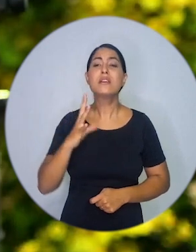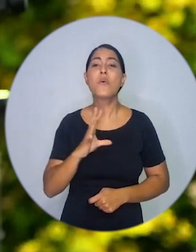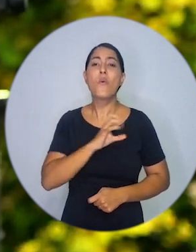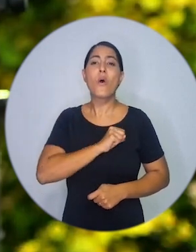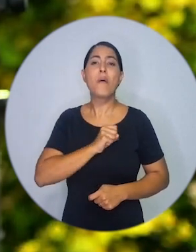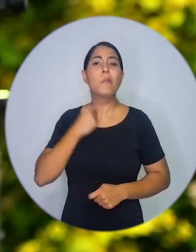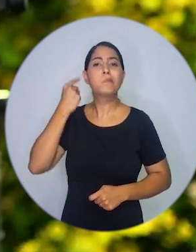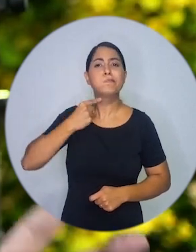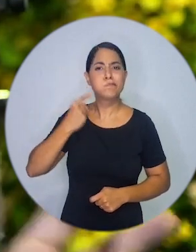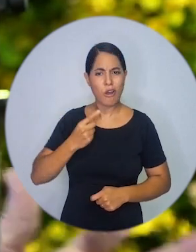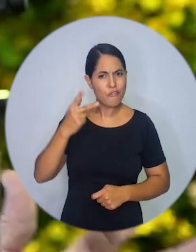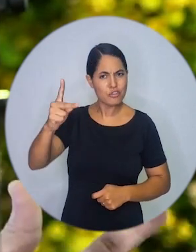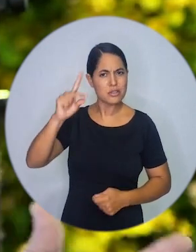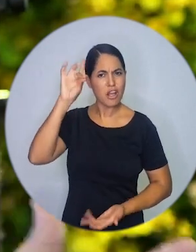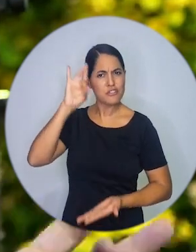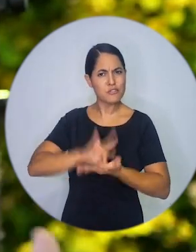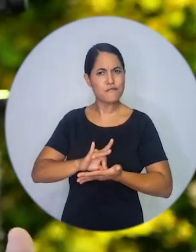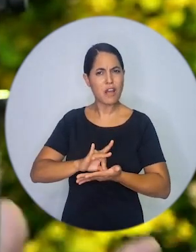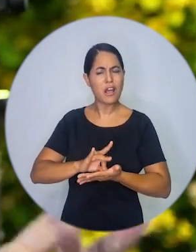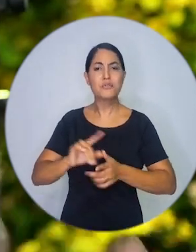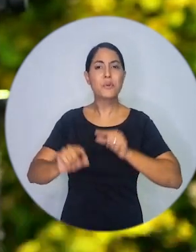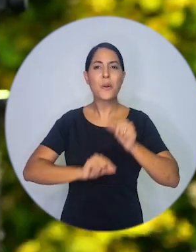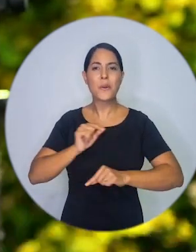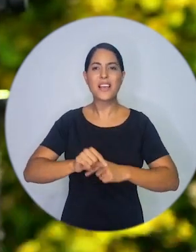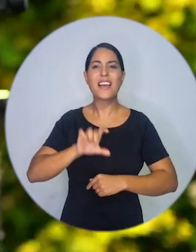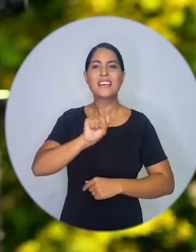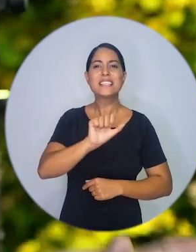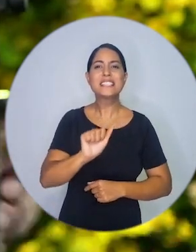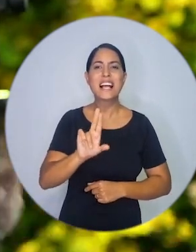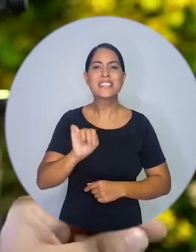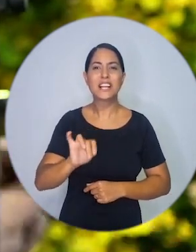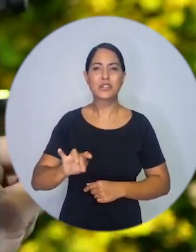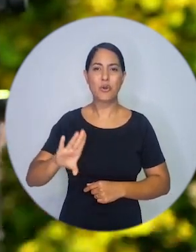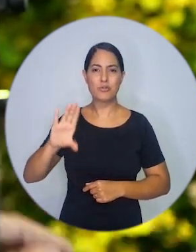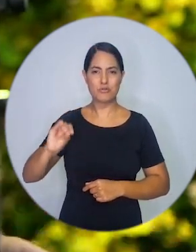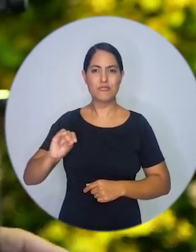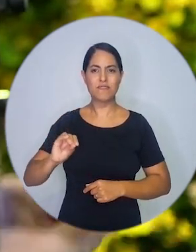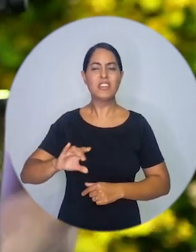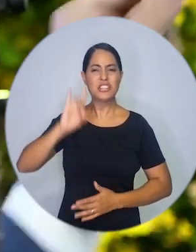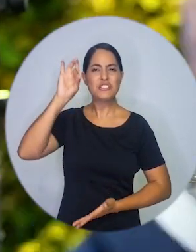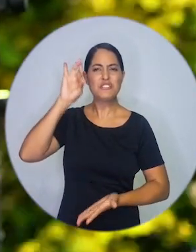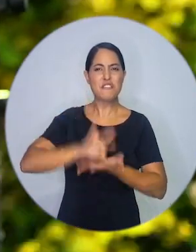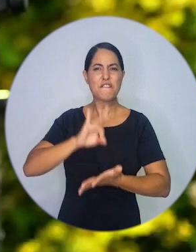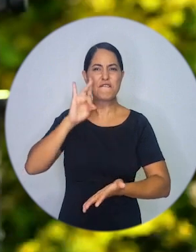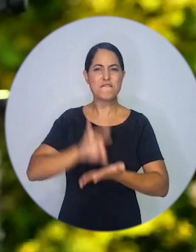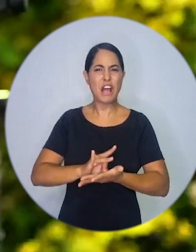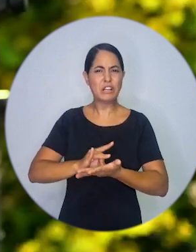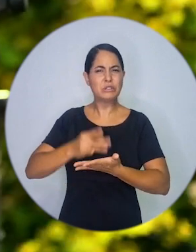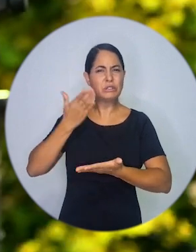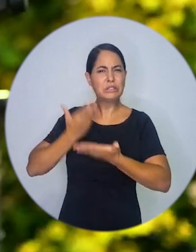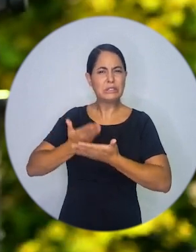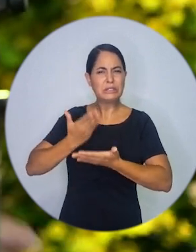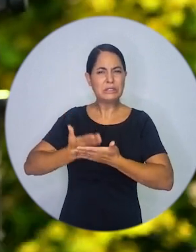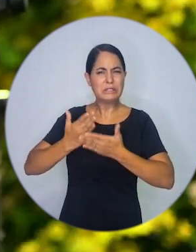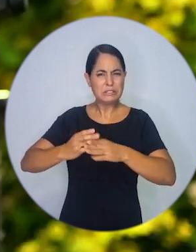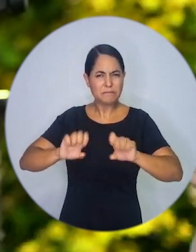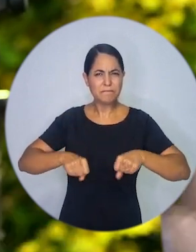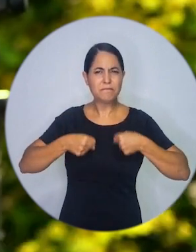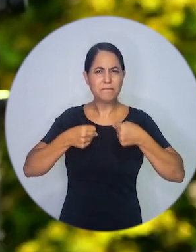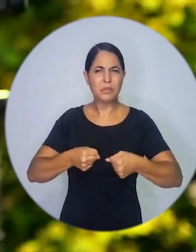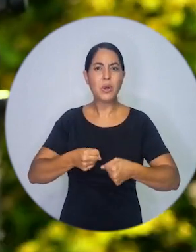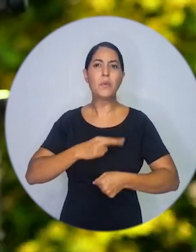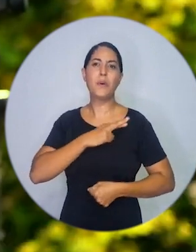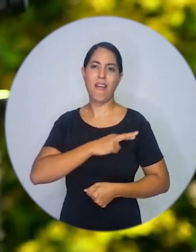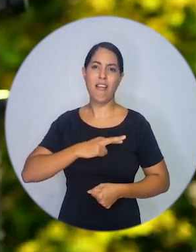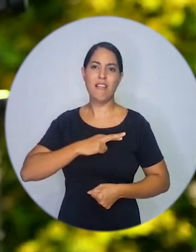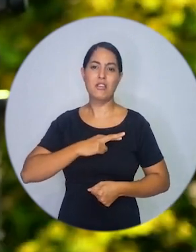amor à advocacia. Faça da advocacia um sacerdócio, porque aqueles que assim o fazem, prosperam. As grandes